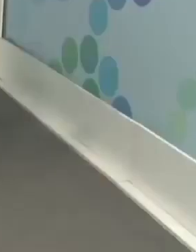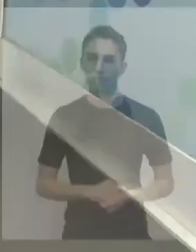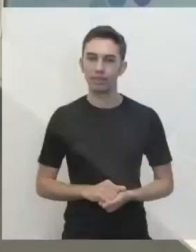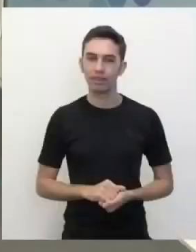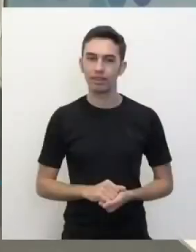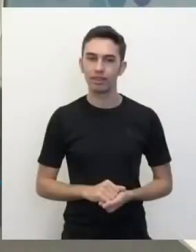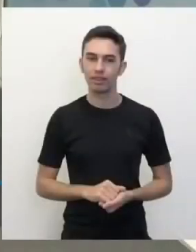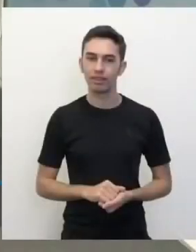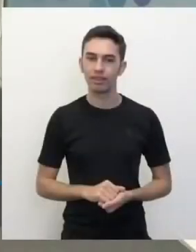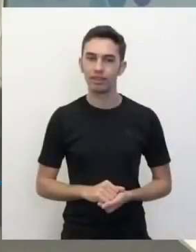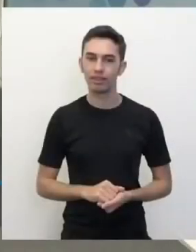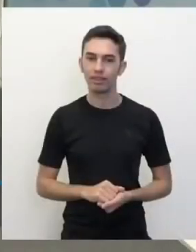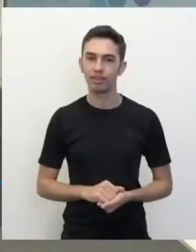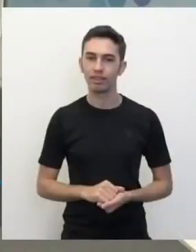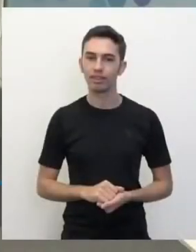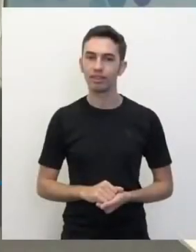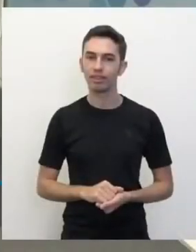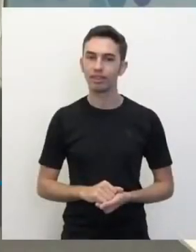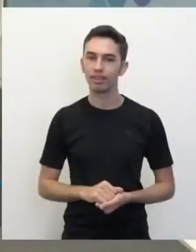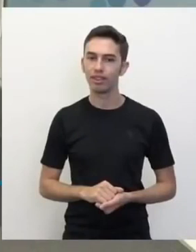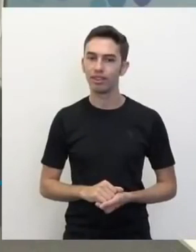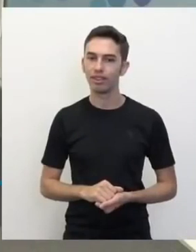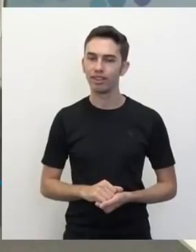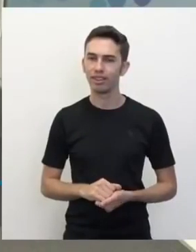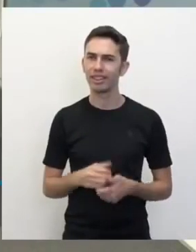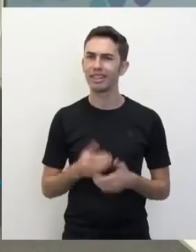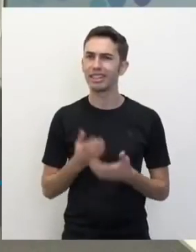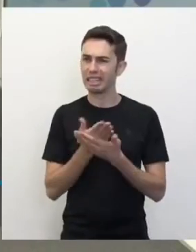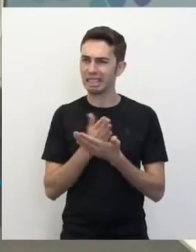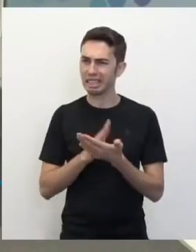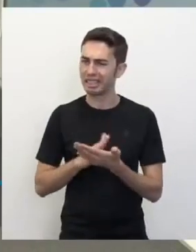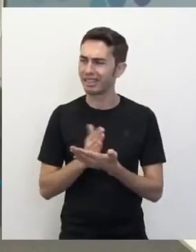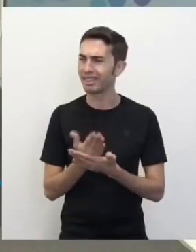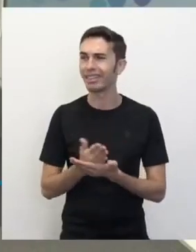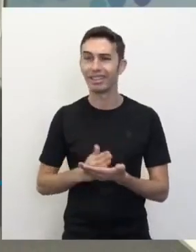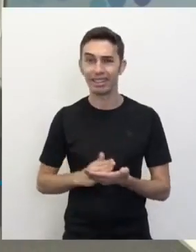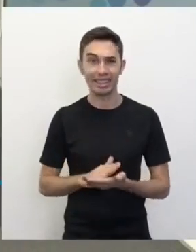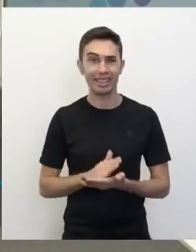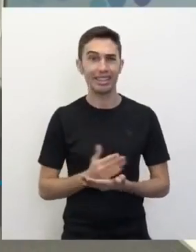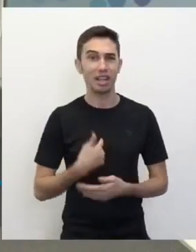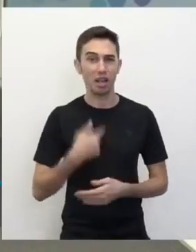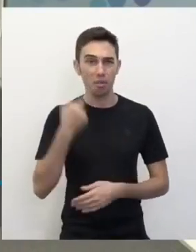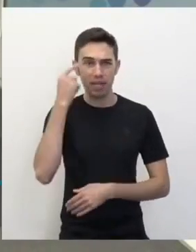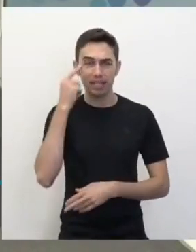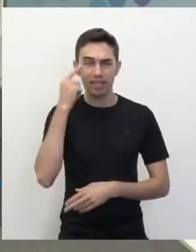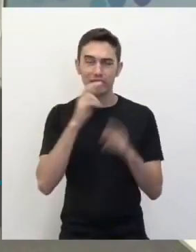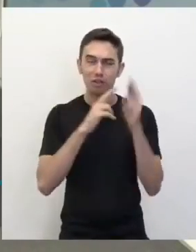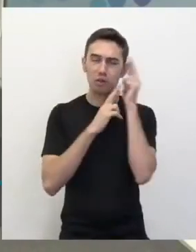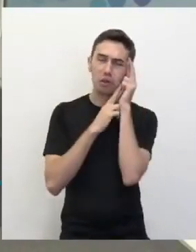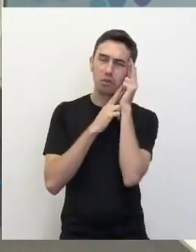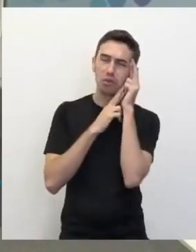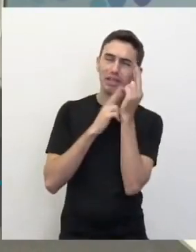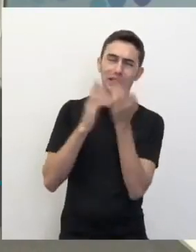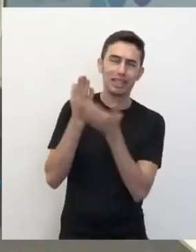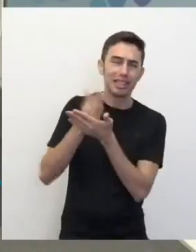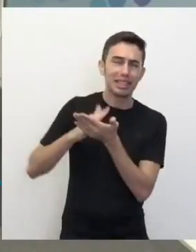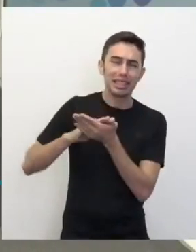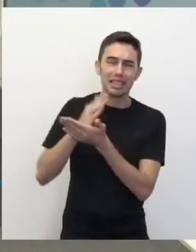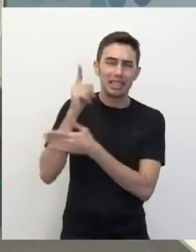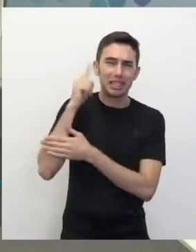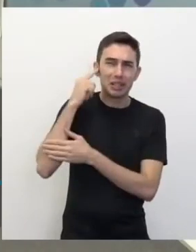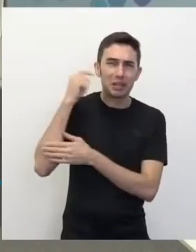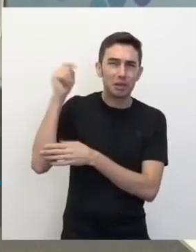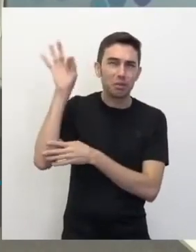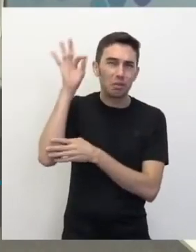E aí? Forte ou fraco? Chato? Irritante? Nossa, eu fico pensando dormindo. Dormindo esse daí não dá não, você não